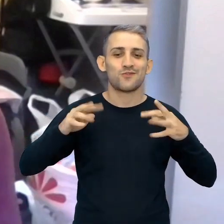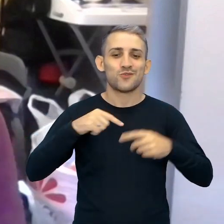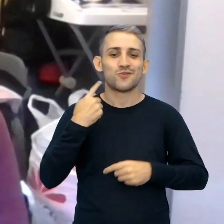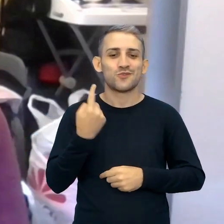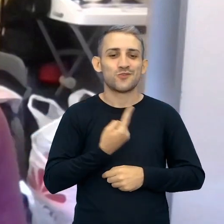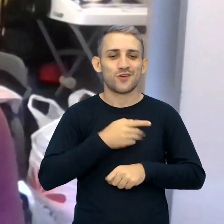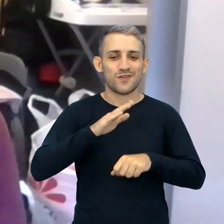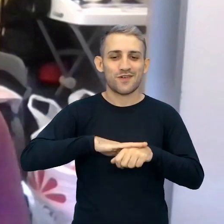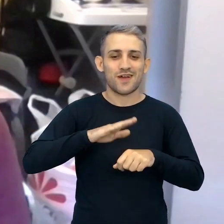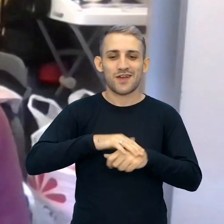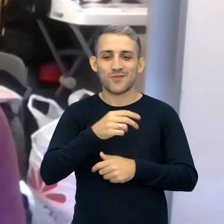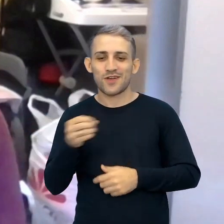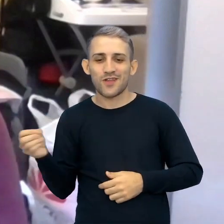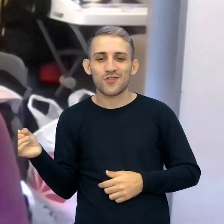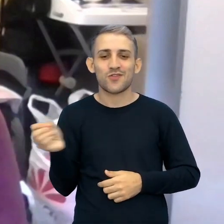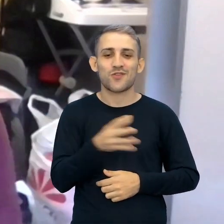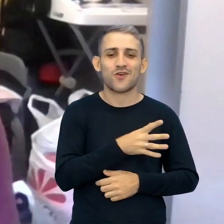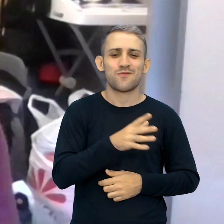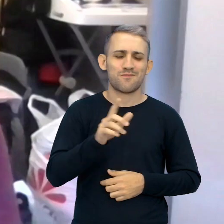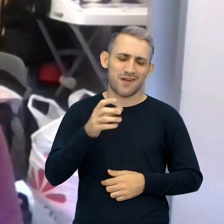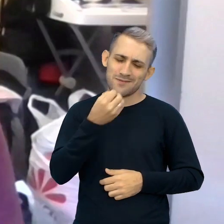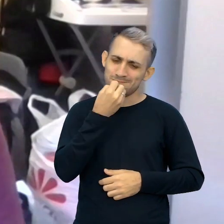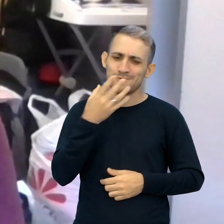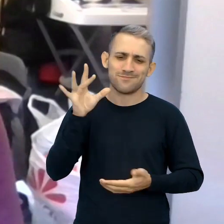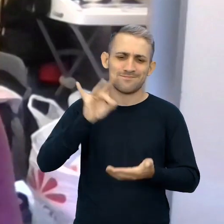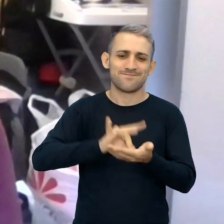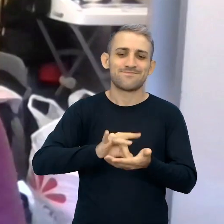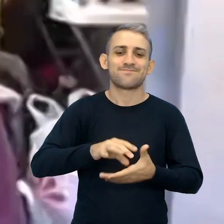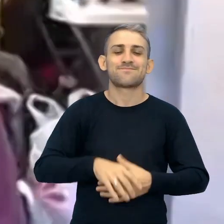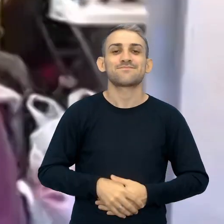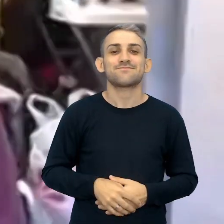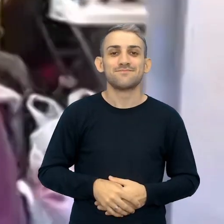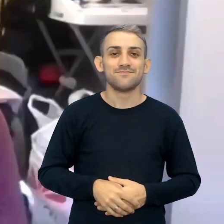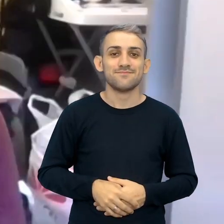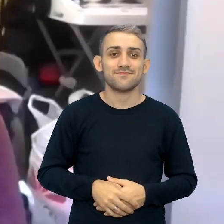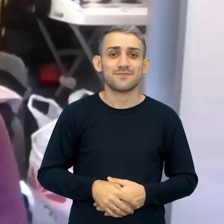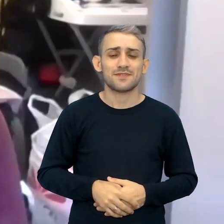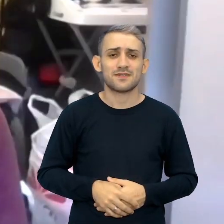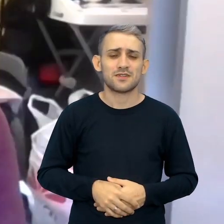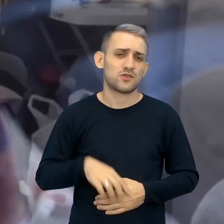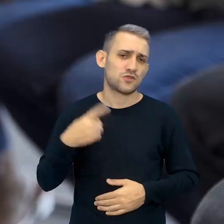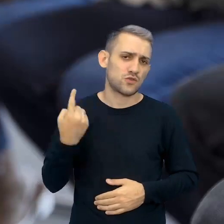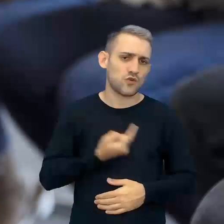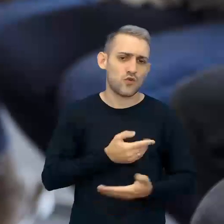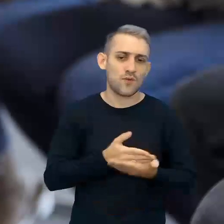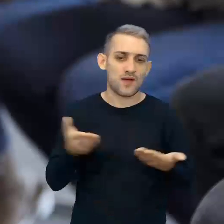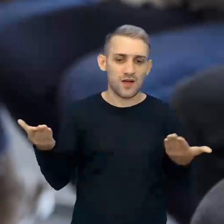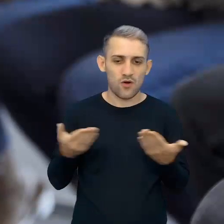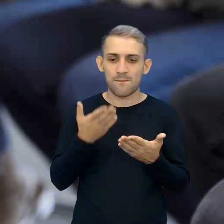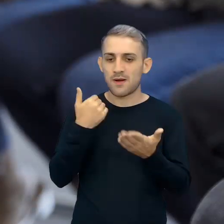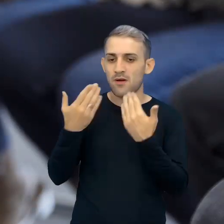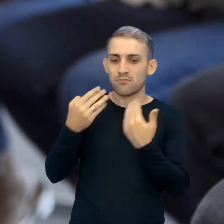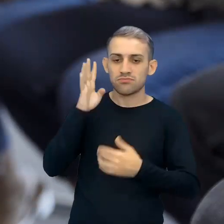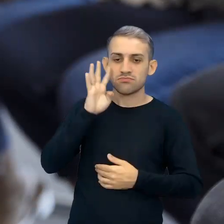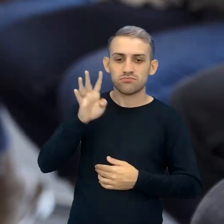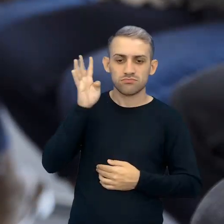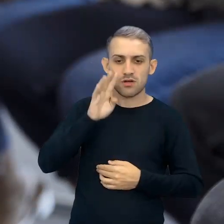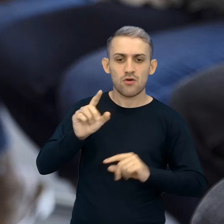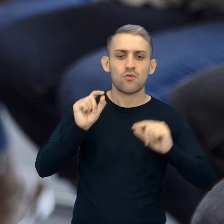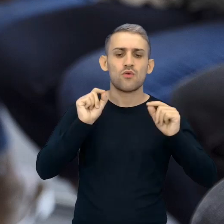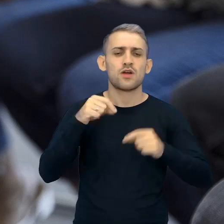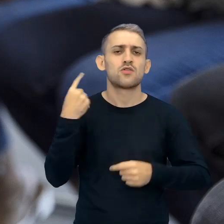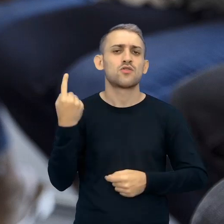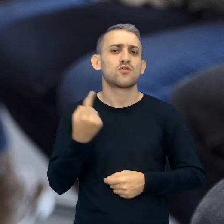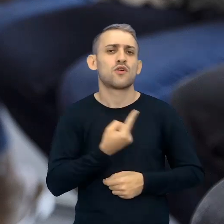ao redor dessa novidade, mas é uma delícia, é muito bom. Beleza. Ô Ian, agora então pra gente começar, para ficar um bate-papo bem legal,